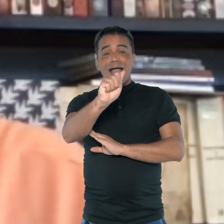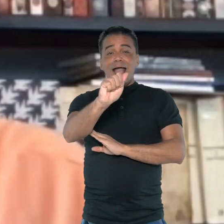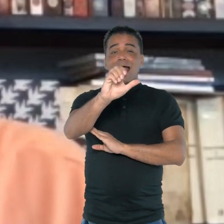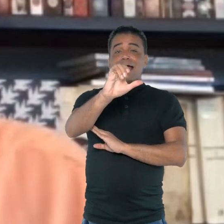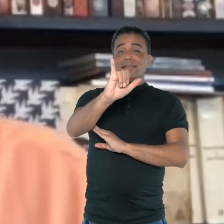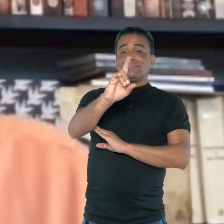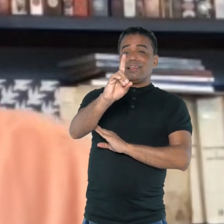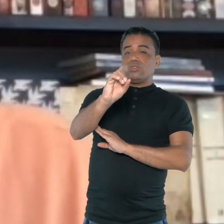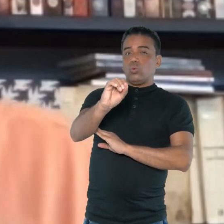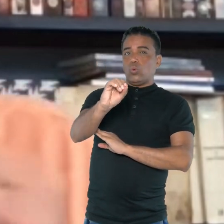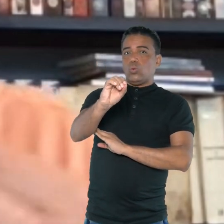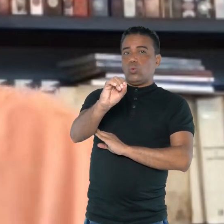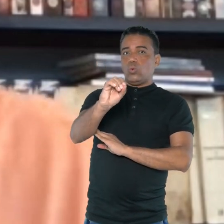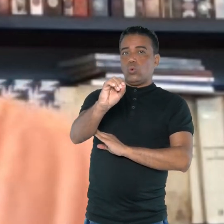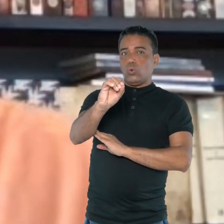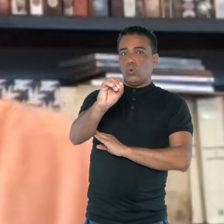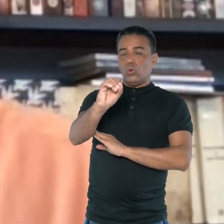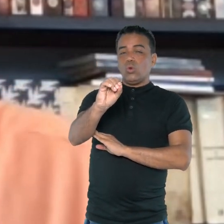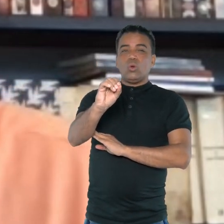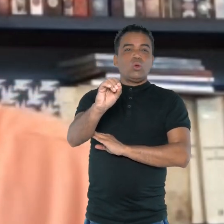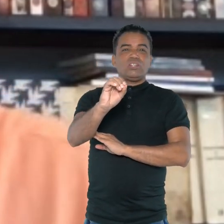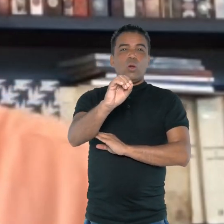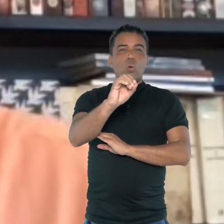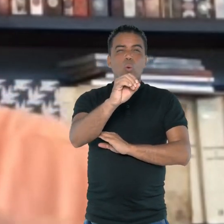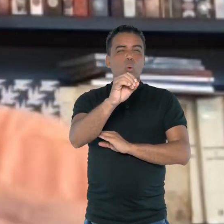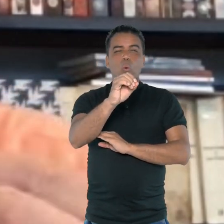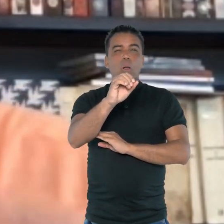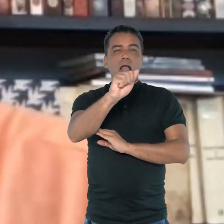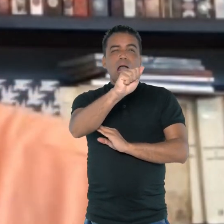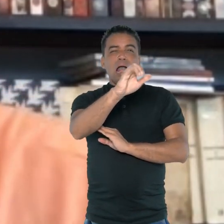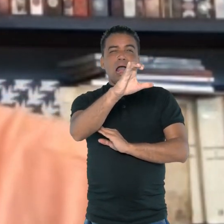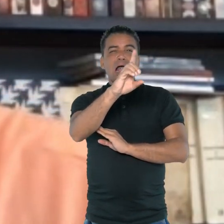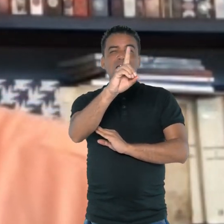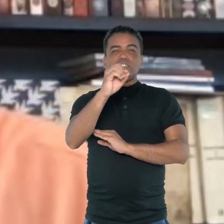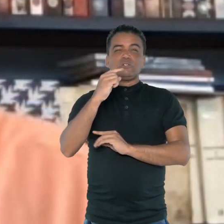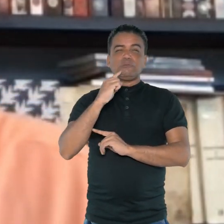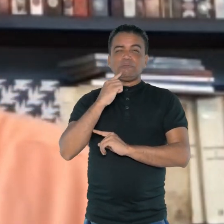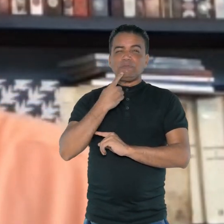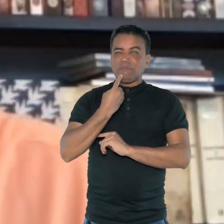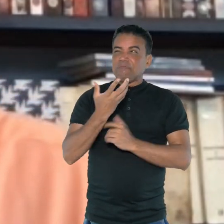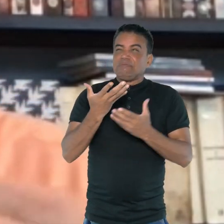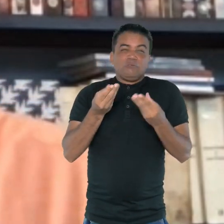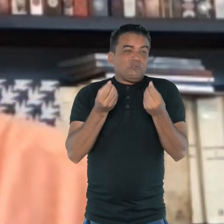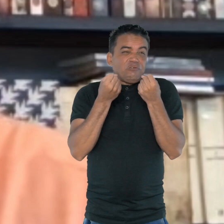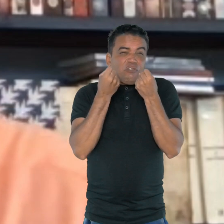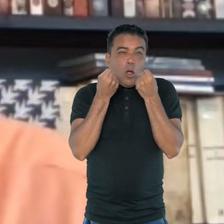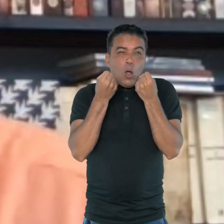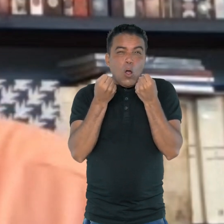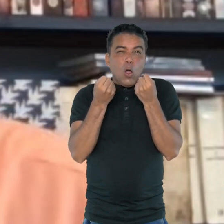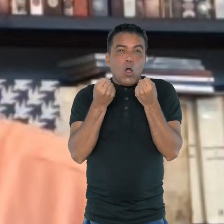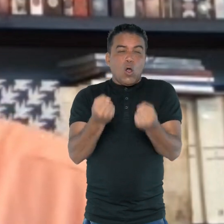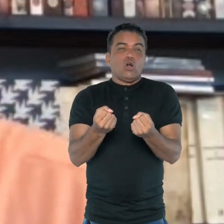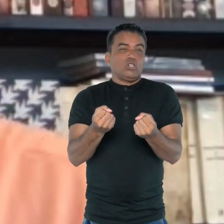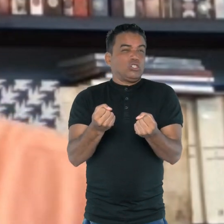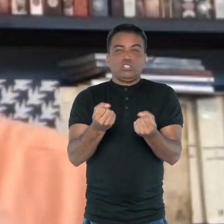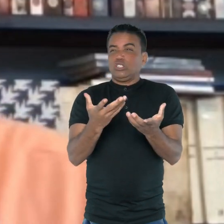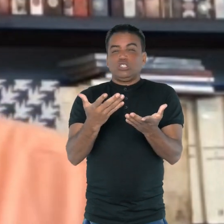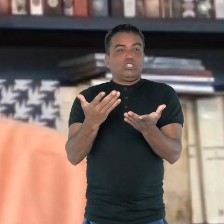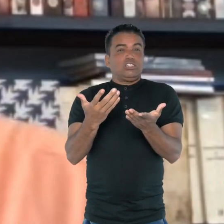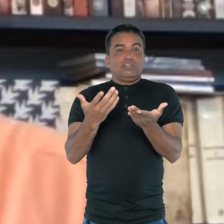essa expressão do ácido extremado, do ácido acima da norma, acima da